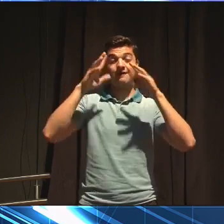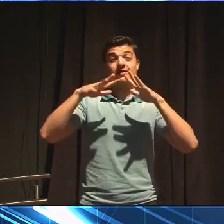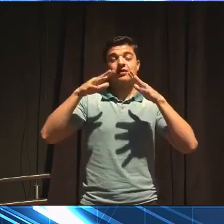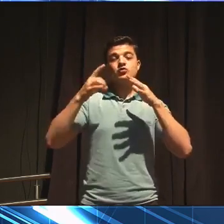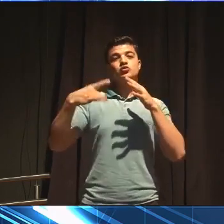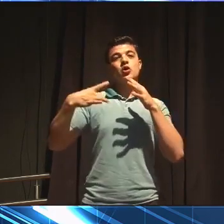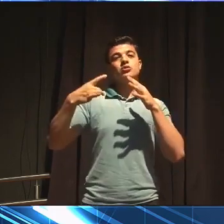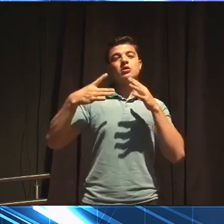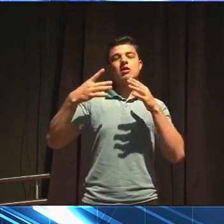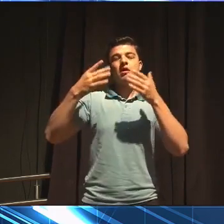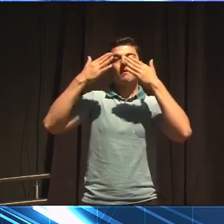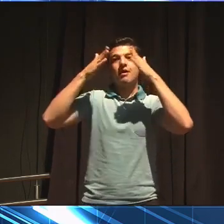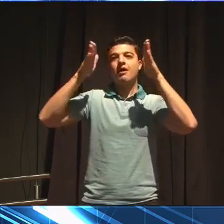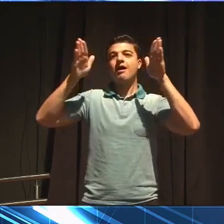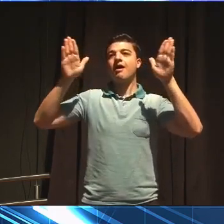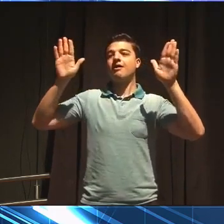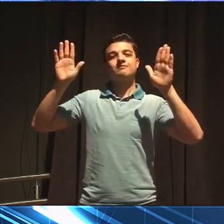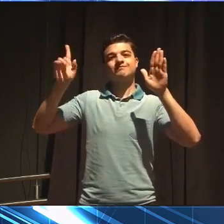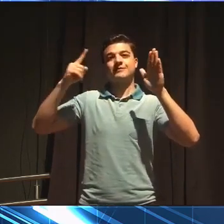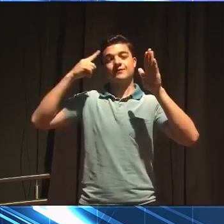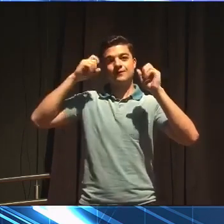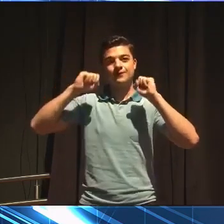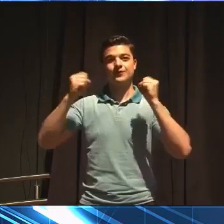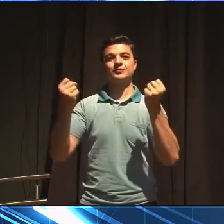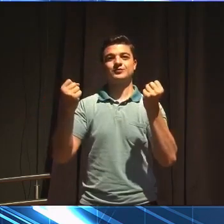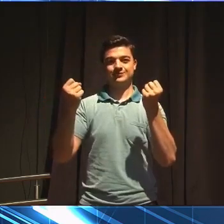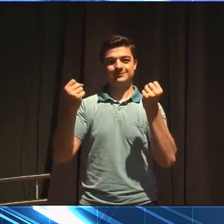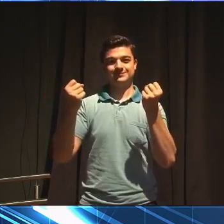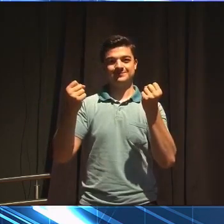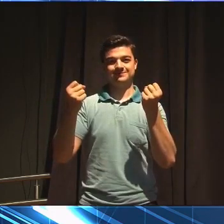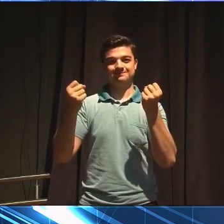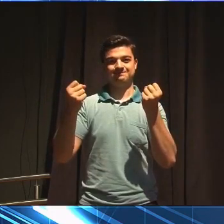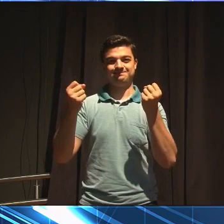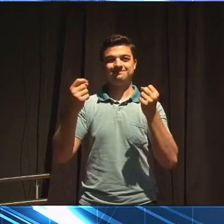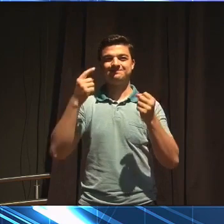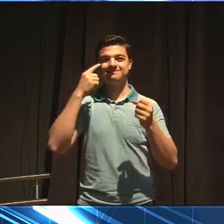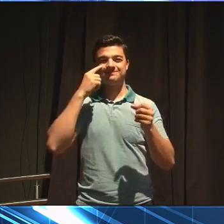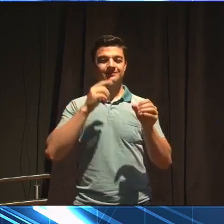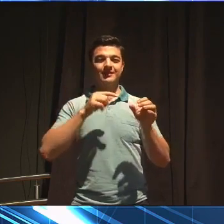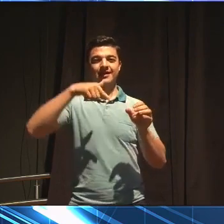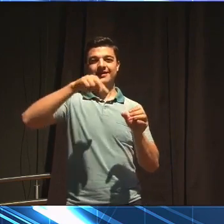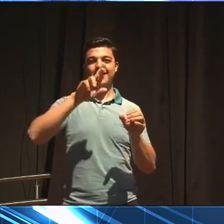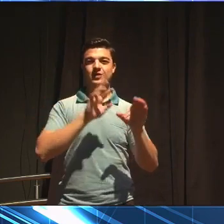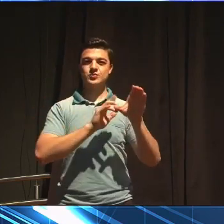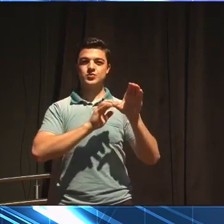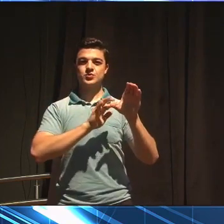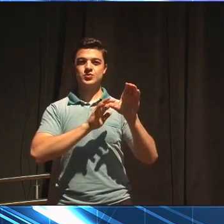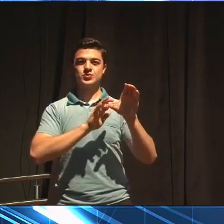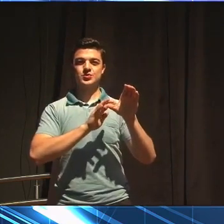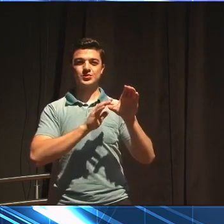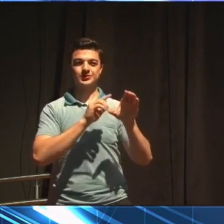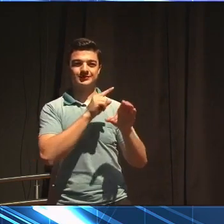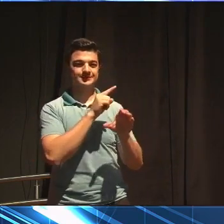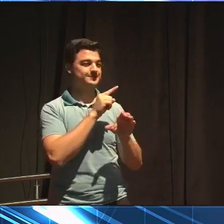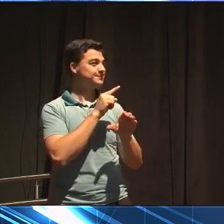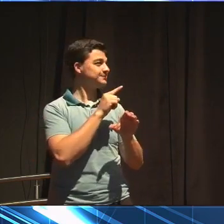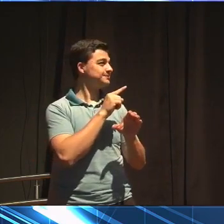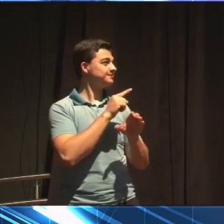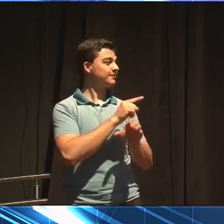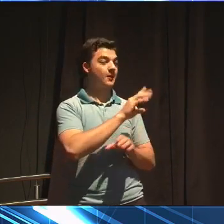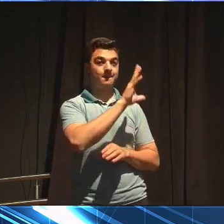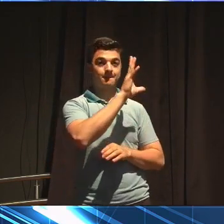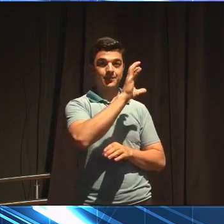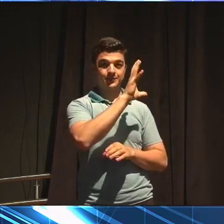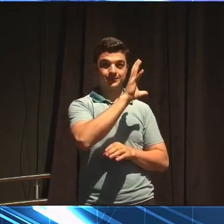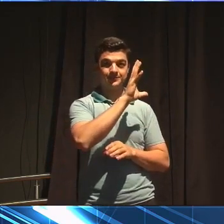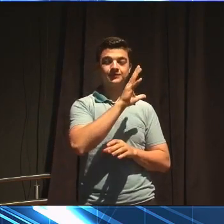Certo, pessoal? Aqui eu estou deixando um QR Code para vocês, para que vocês possam baixar um resumo visual de toda essa